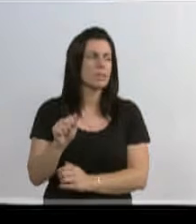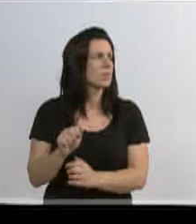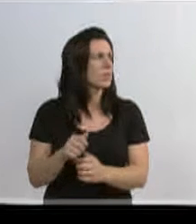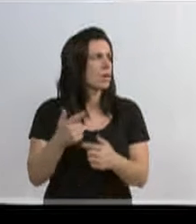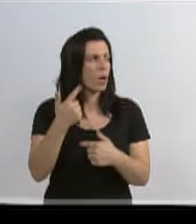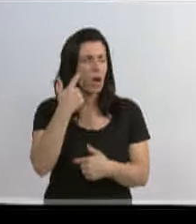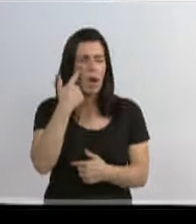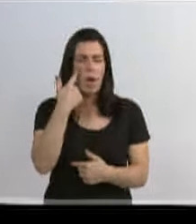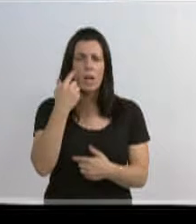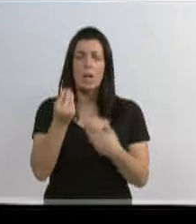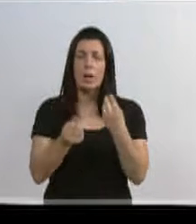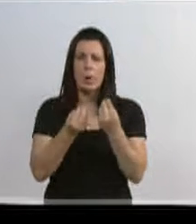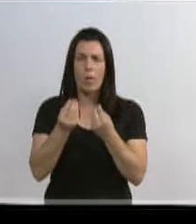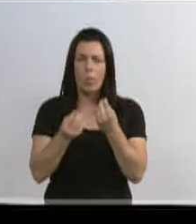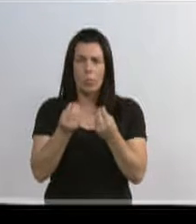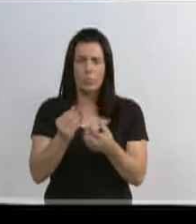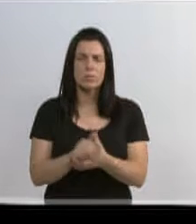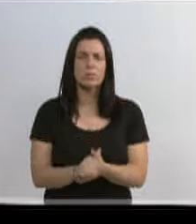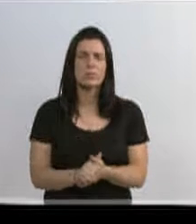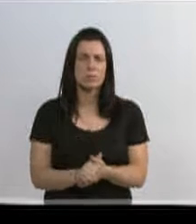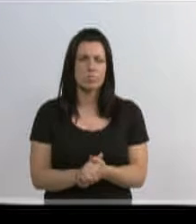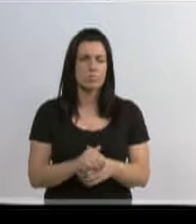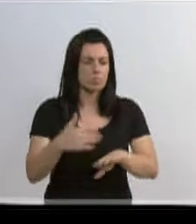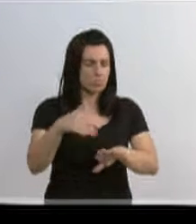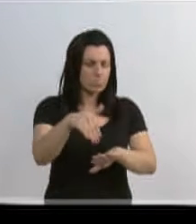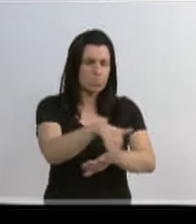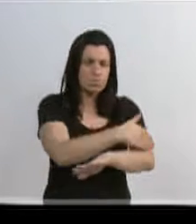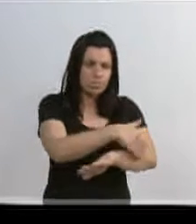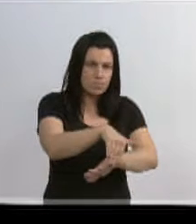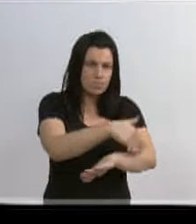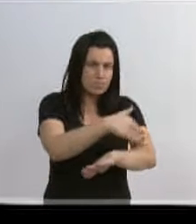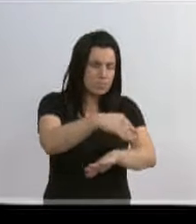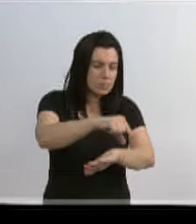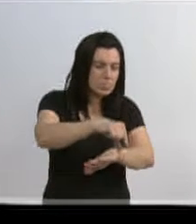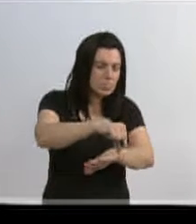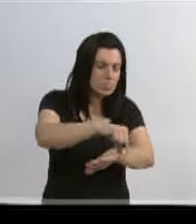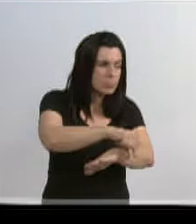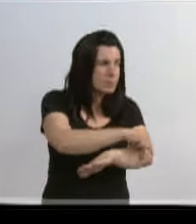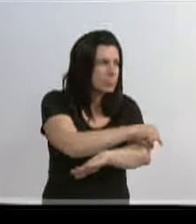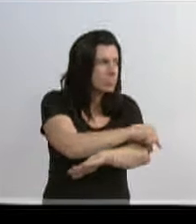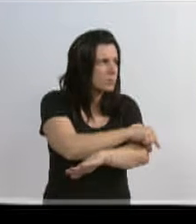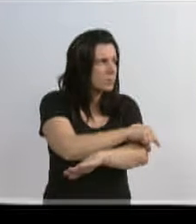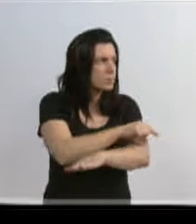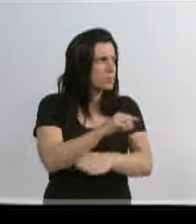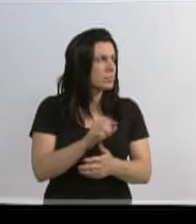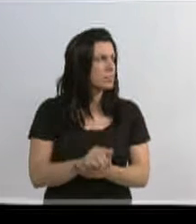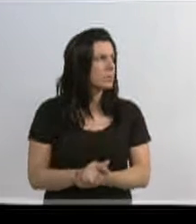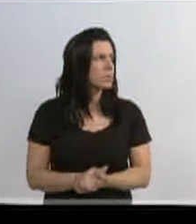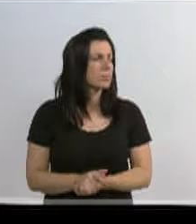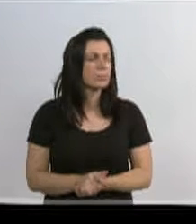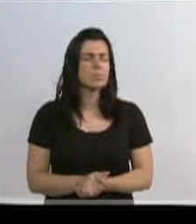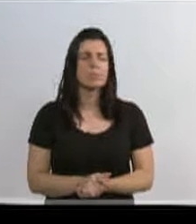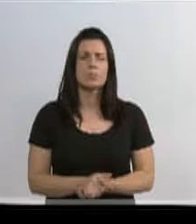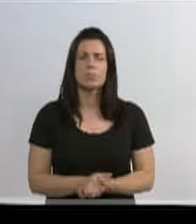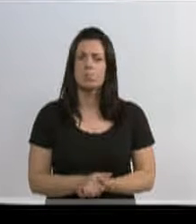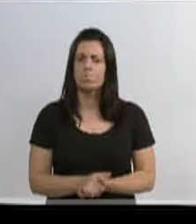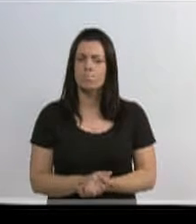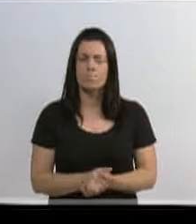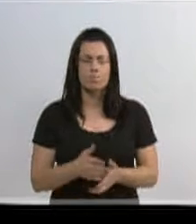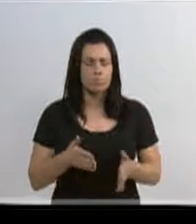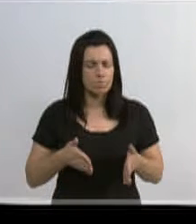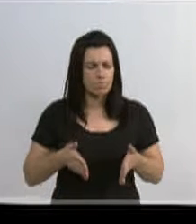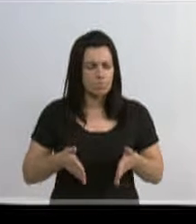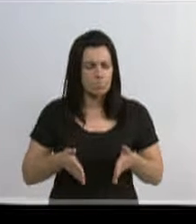Olha a situação que fica ao lado da via. Ao lado da via. Gustavo Zimmermann, toda a via onde